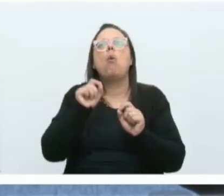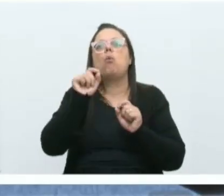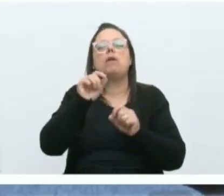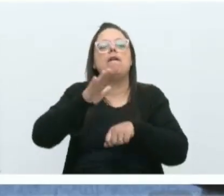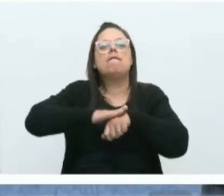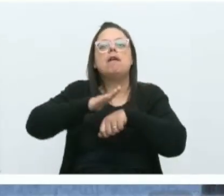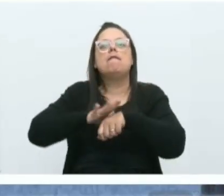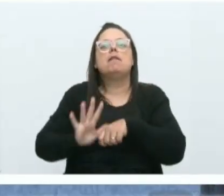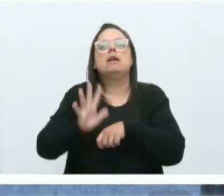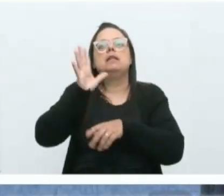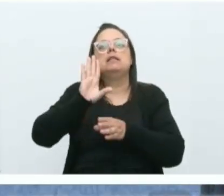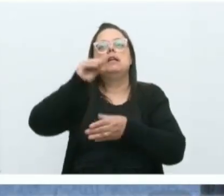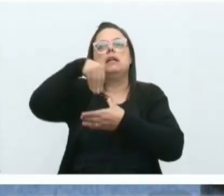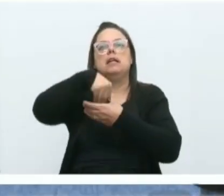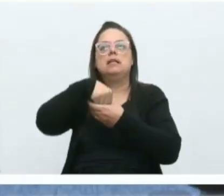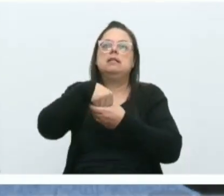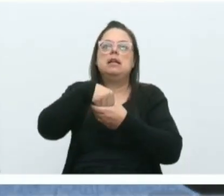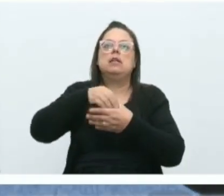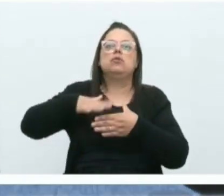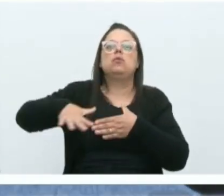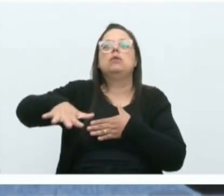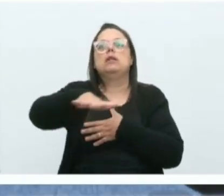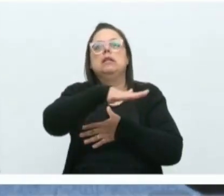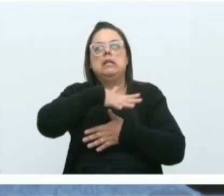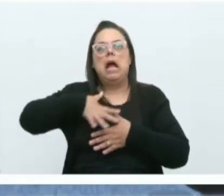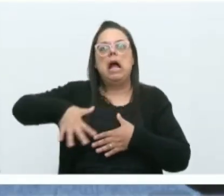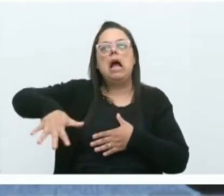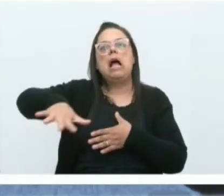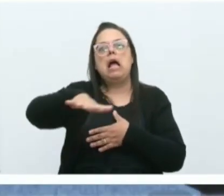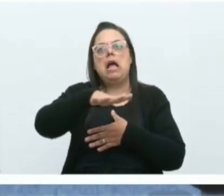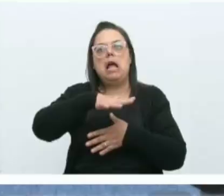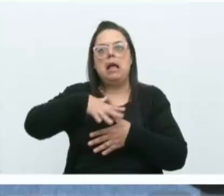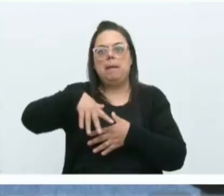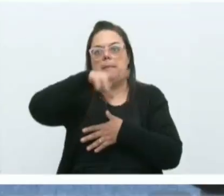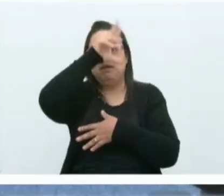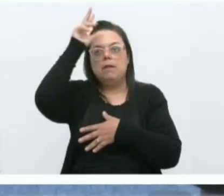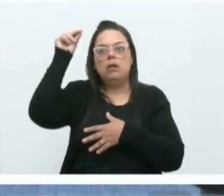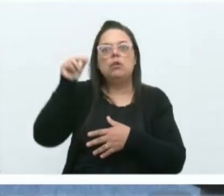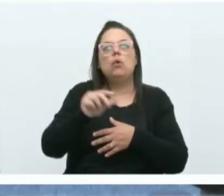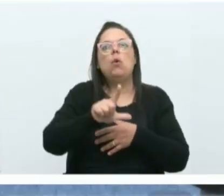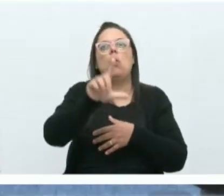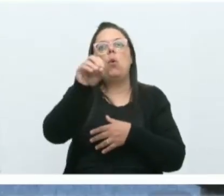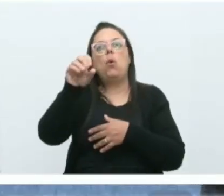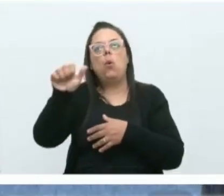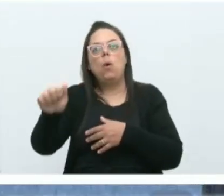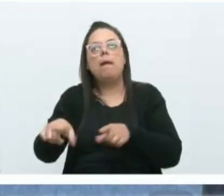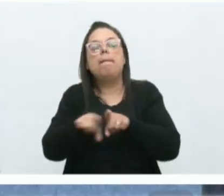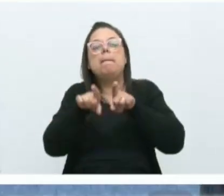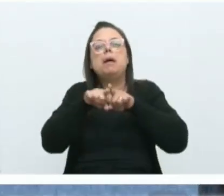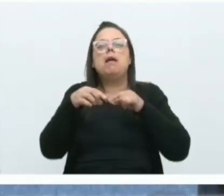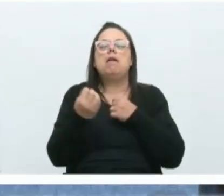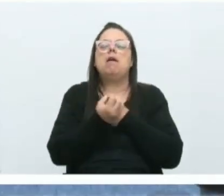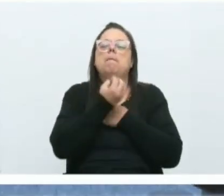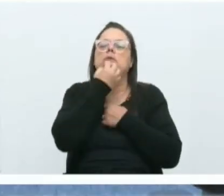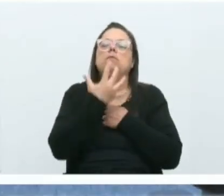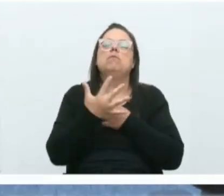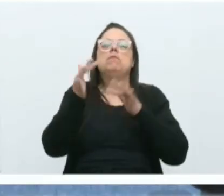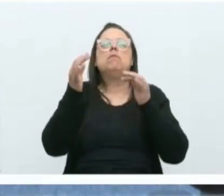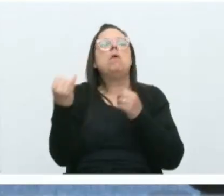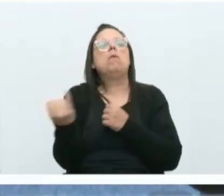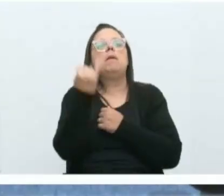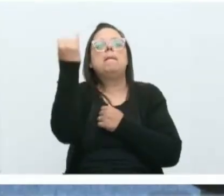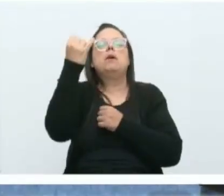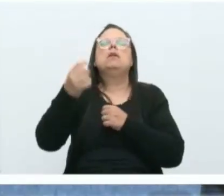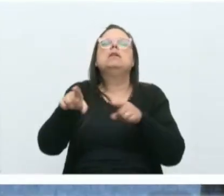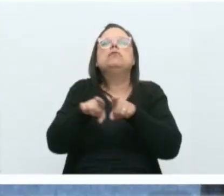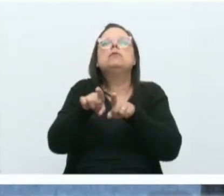executado pelo Executivo através da LOA. Então, eu falo a importância da população participar para que a gente possa sanar as